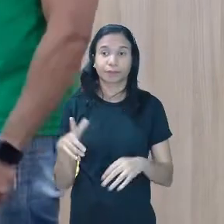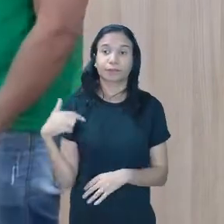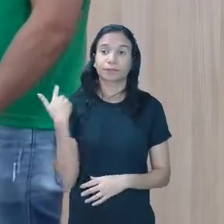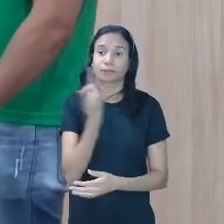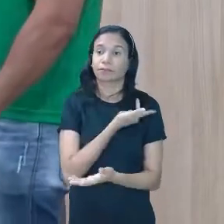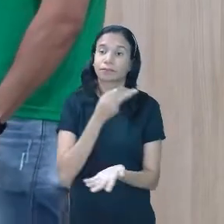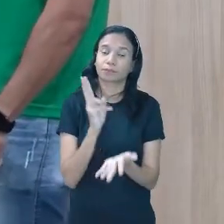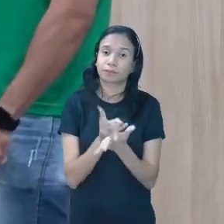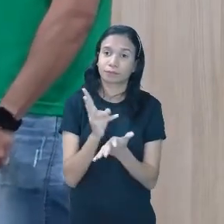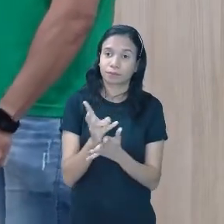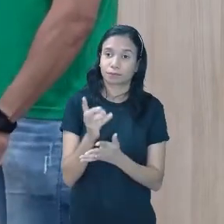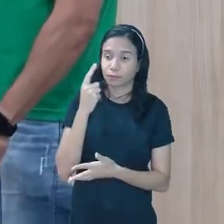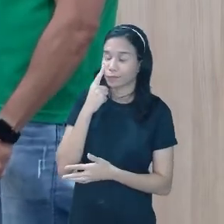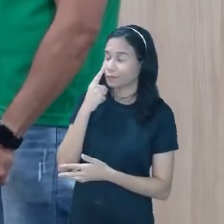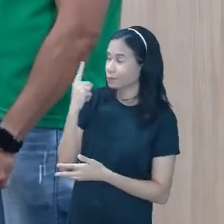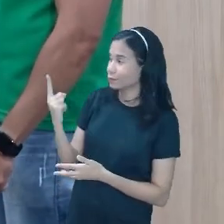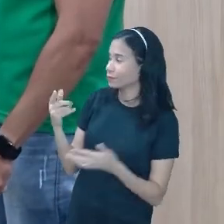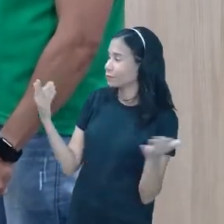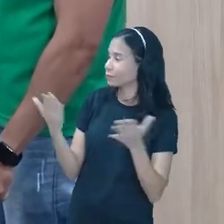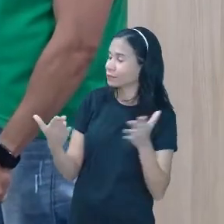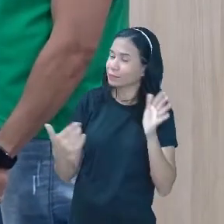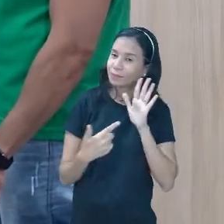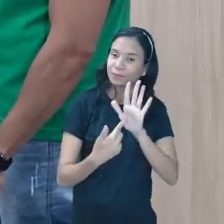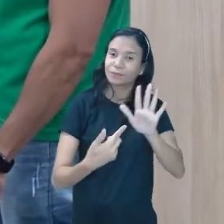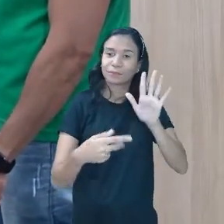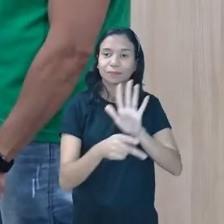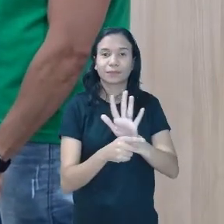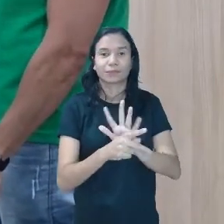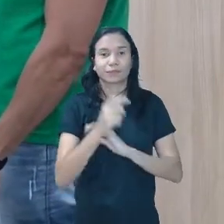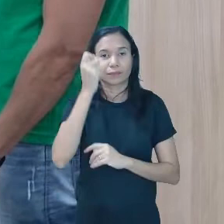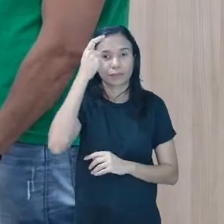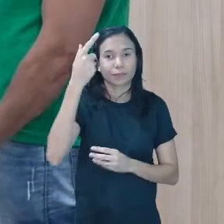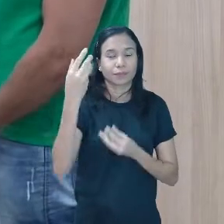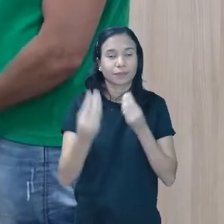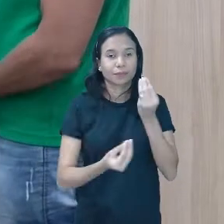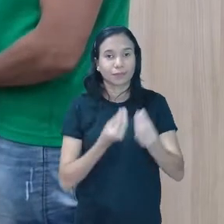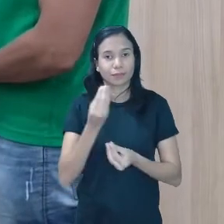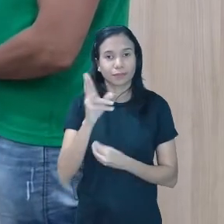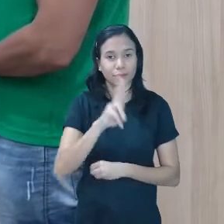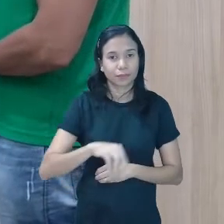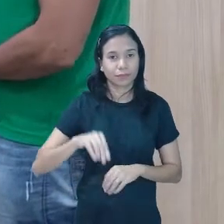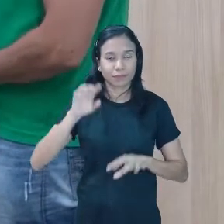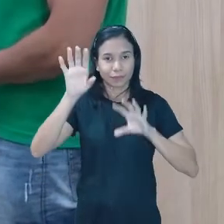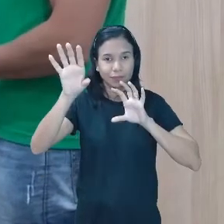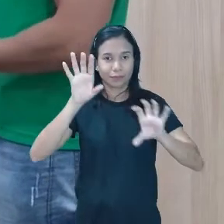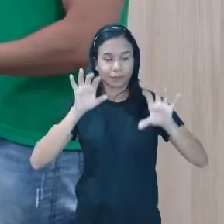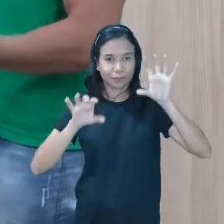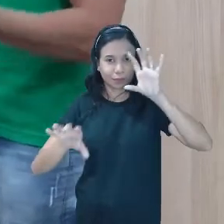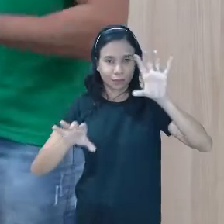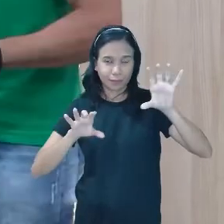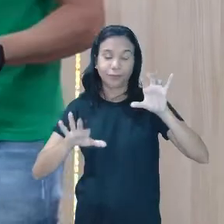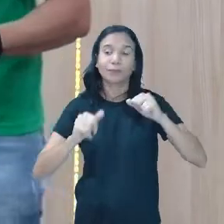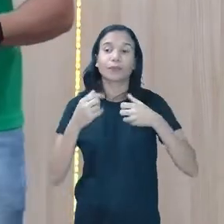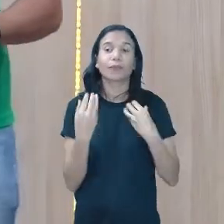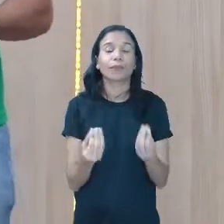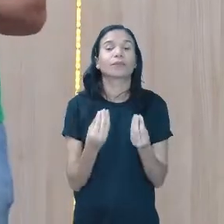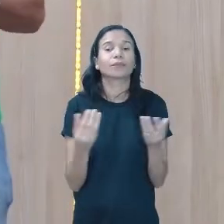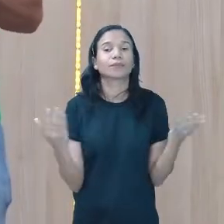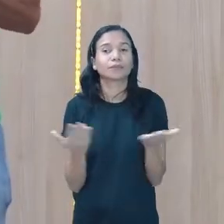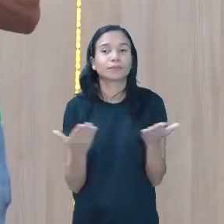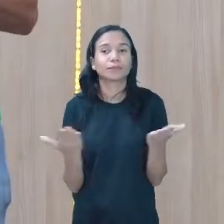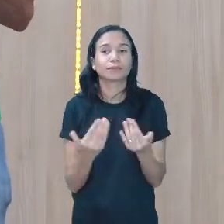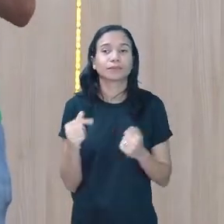aqui, vamos mostrar aqui essa ideia dos meios pelos extremos, certo? Em relação